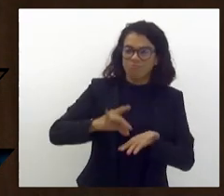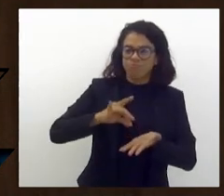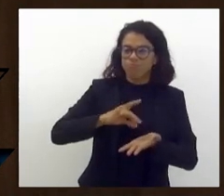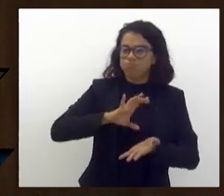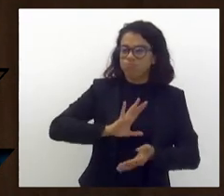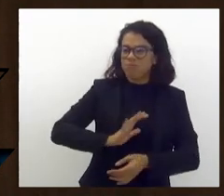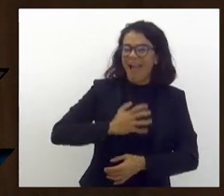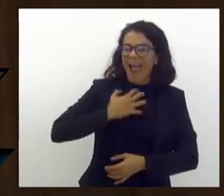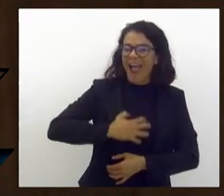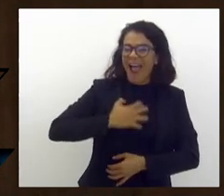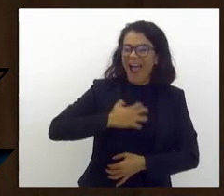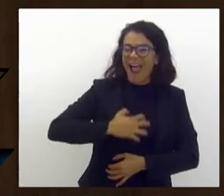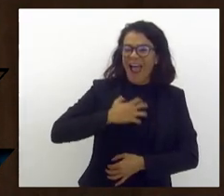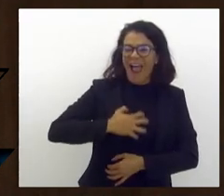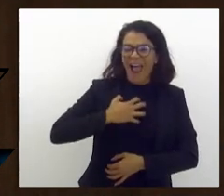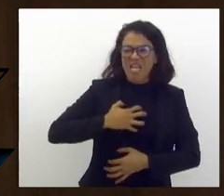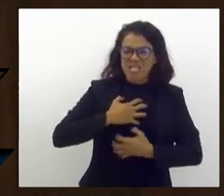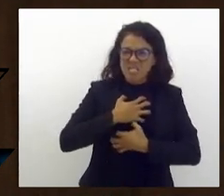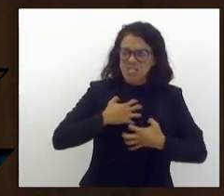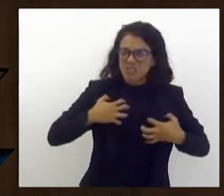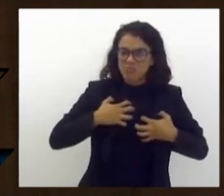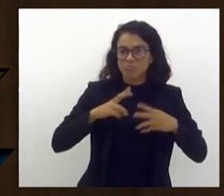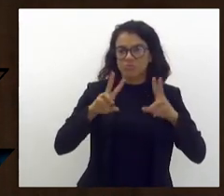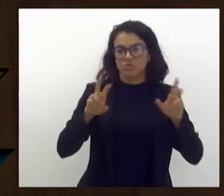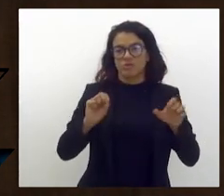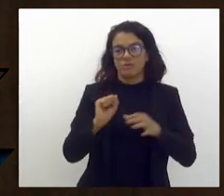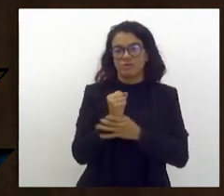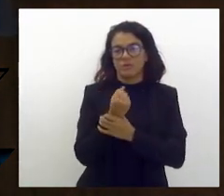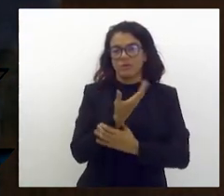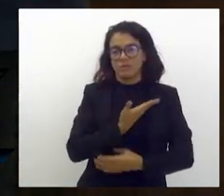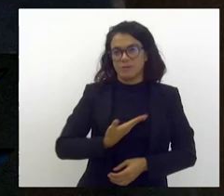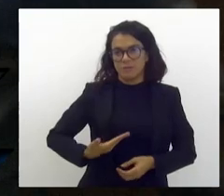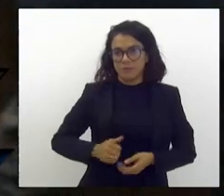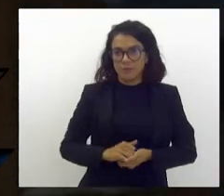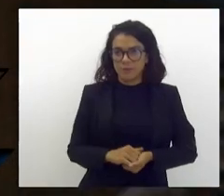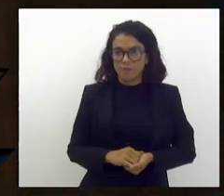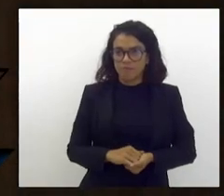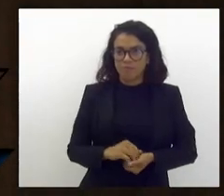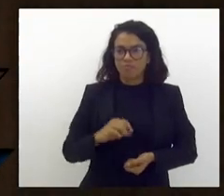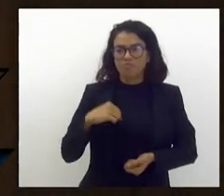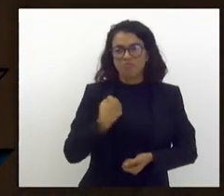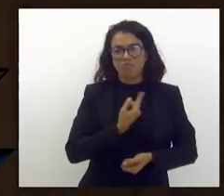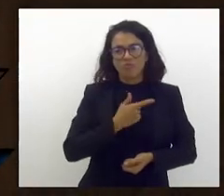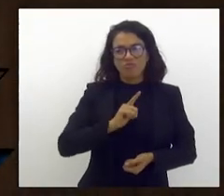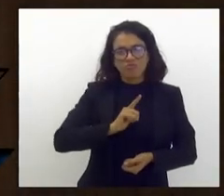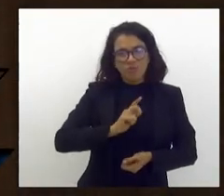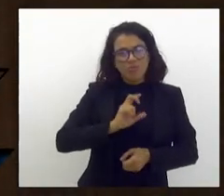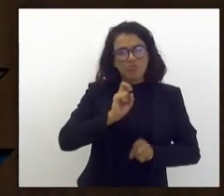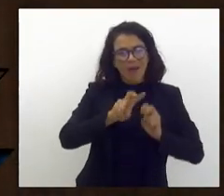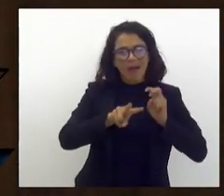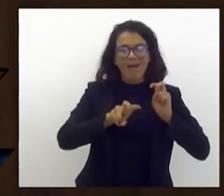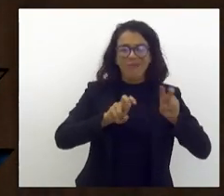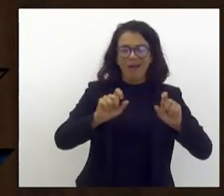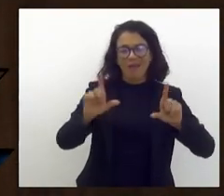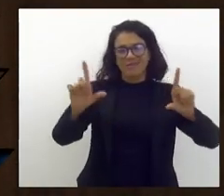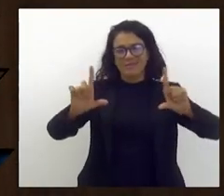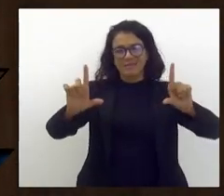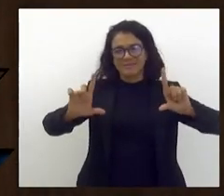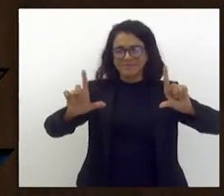indignação com relação à segurança pública. Nós temos visto todos os dias, quando